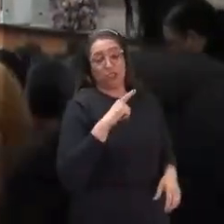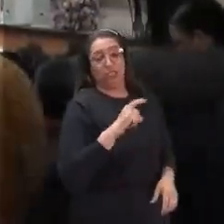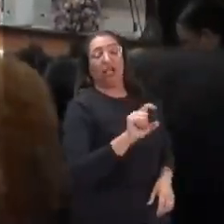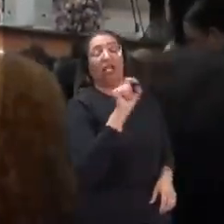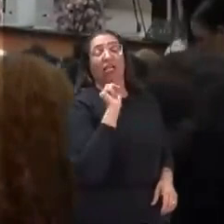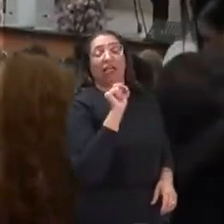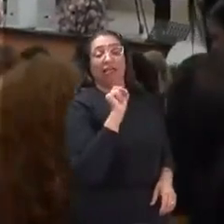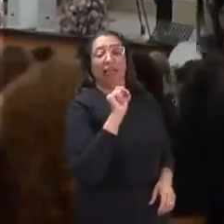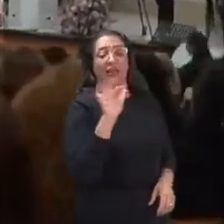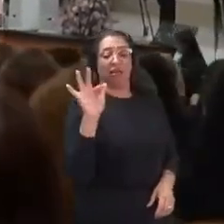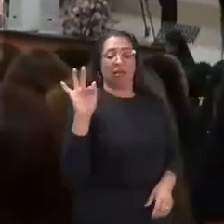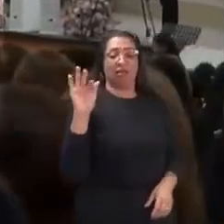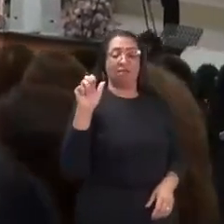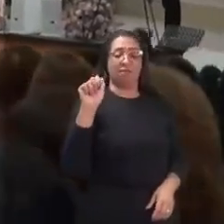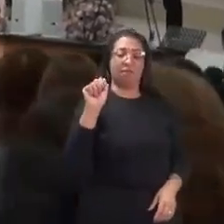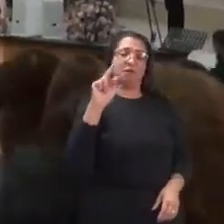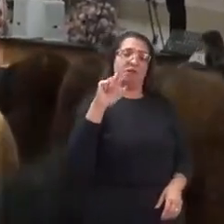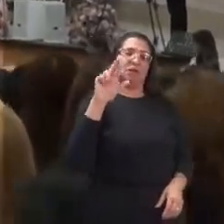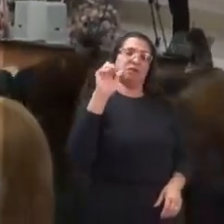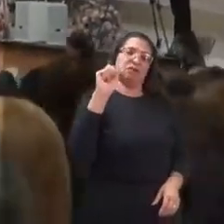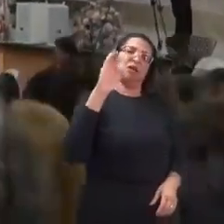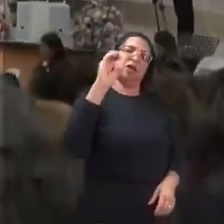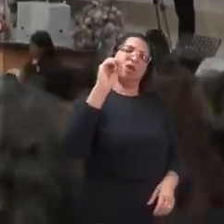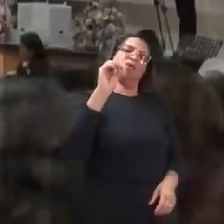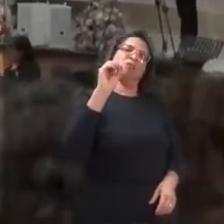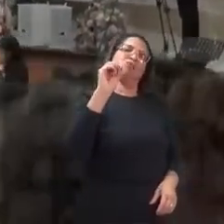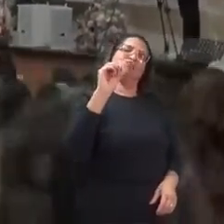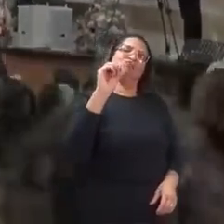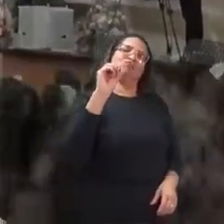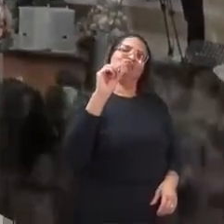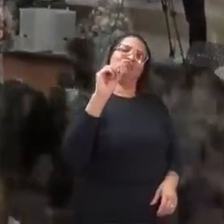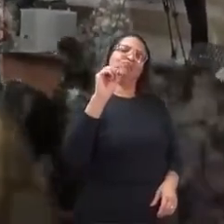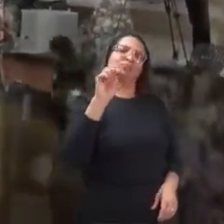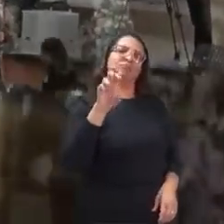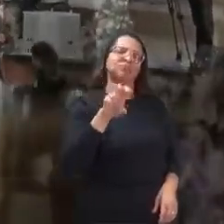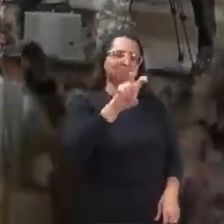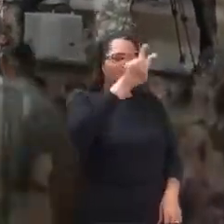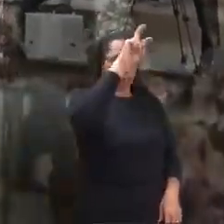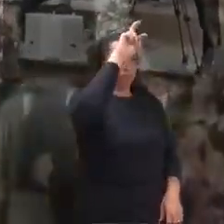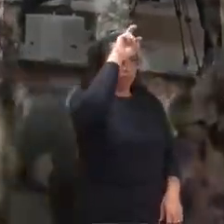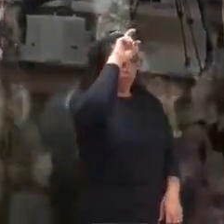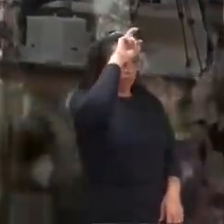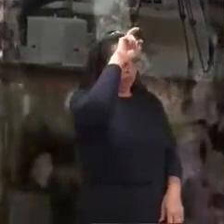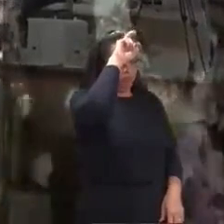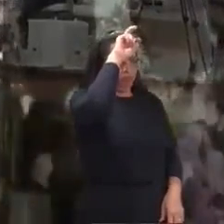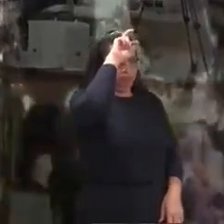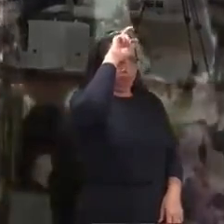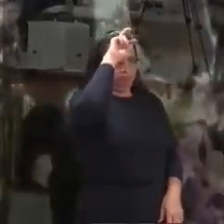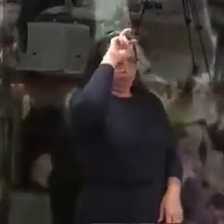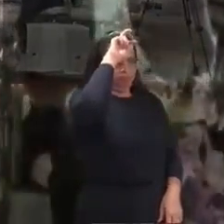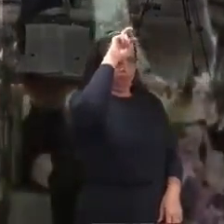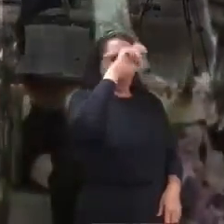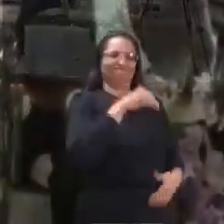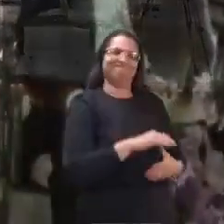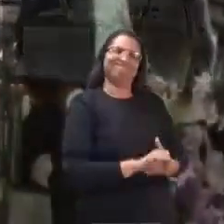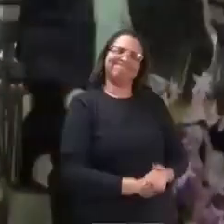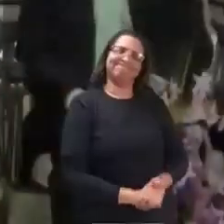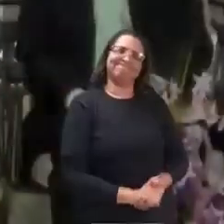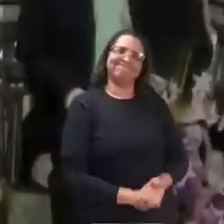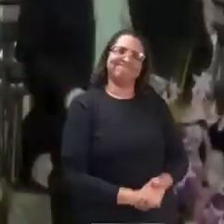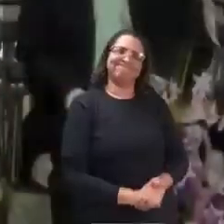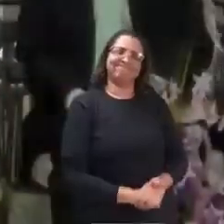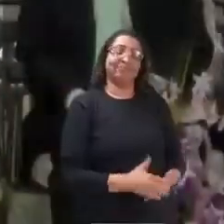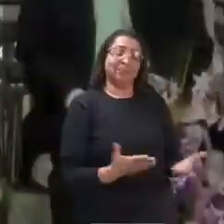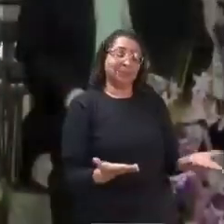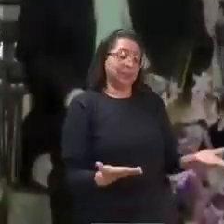O Deus mais poderoso só se manifestava na pessoa de Faraó. Porque para eles tudo